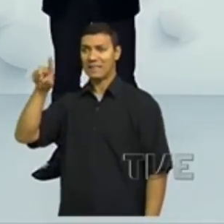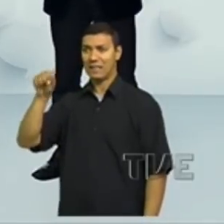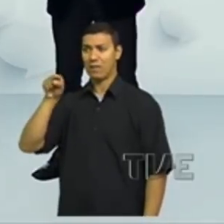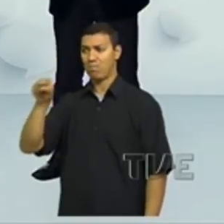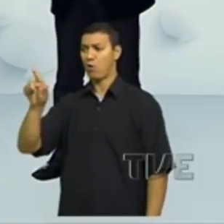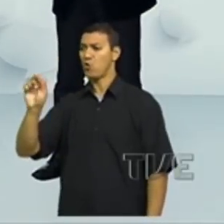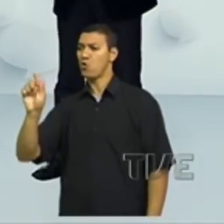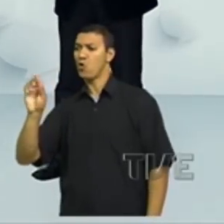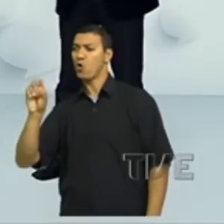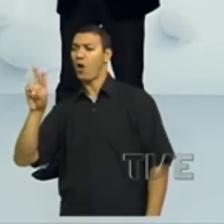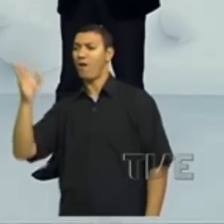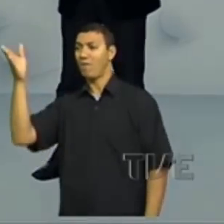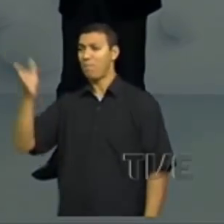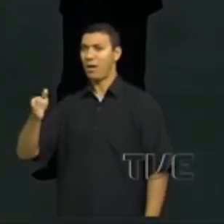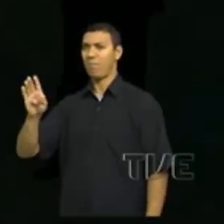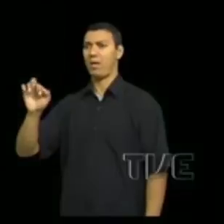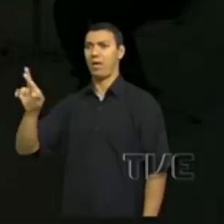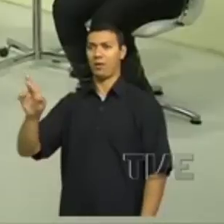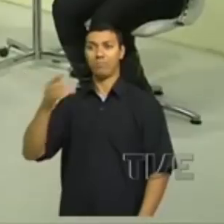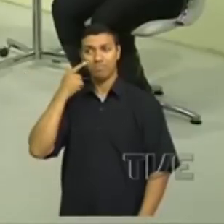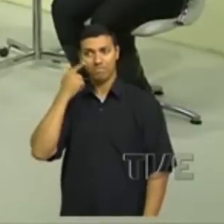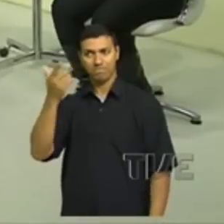www.receita.fazenda.gov.br. Até o próximo programa. Tchau.